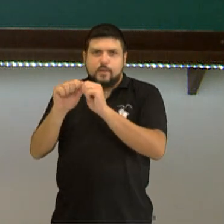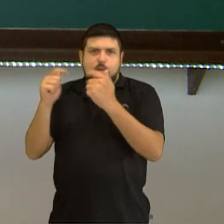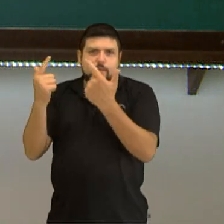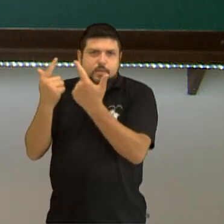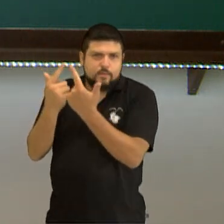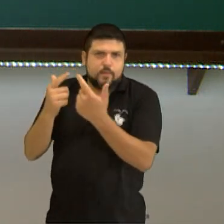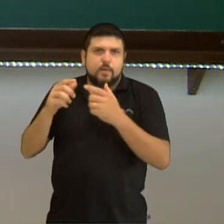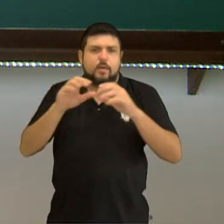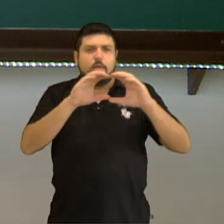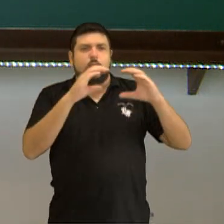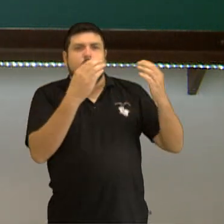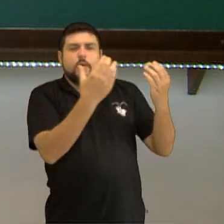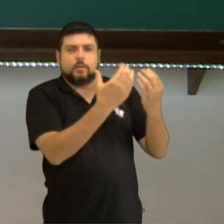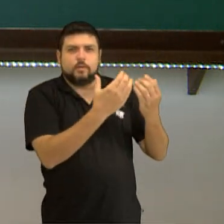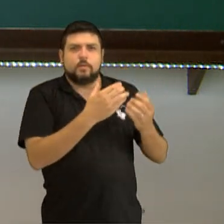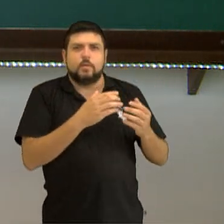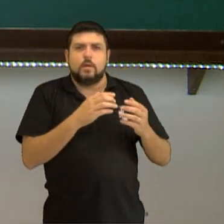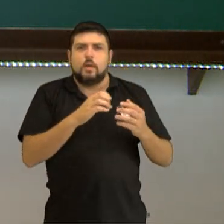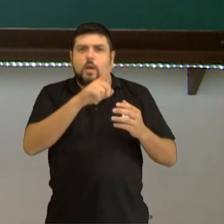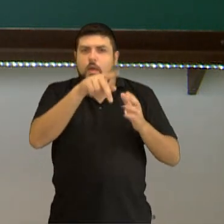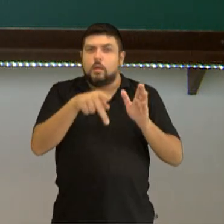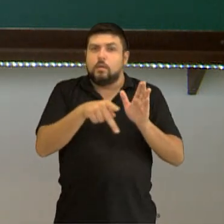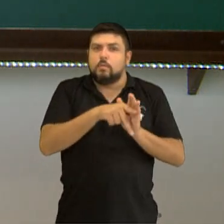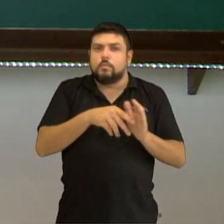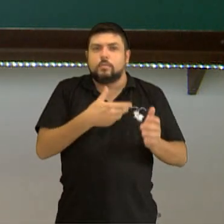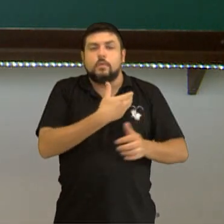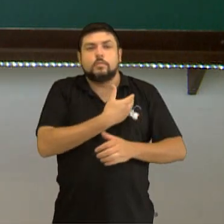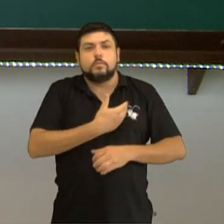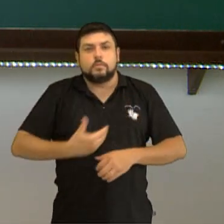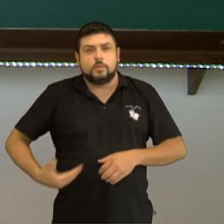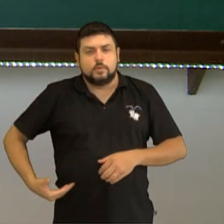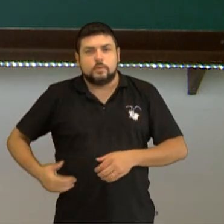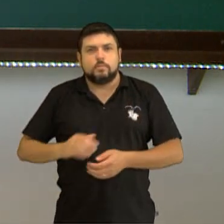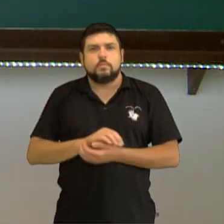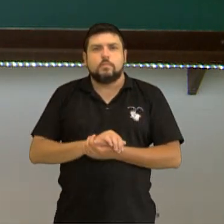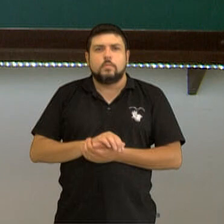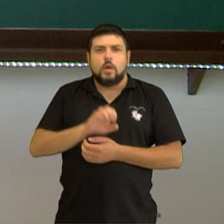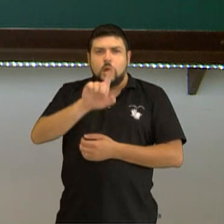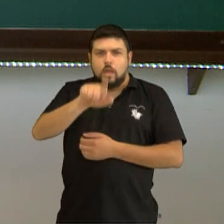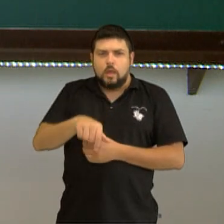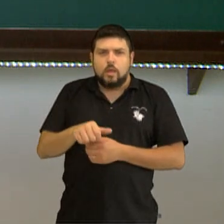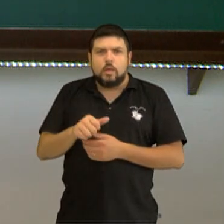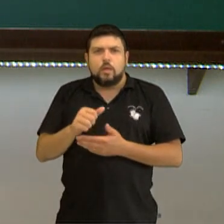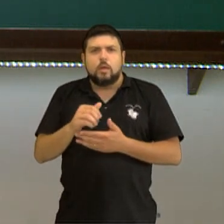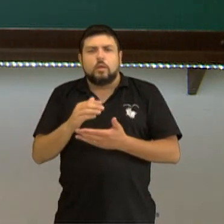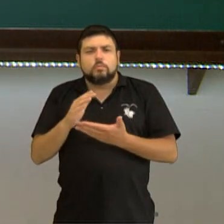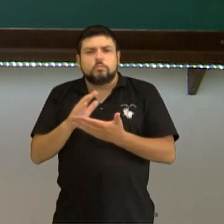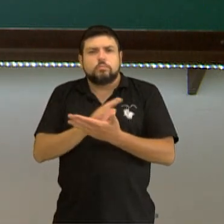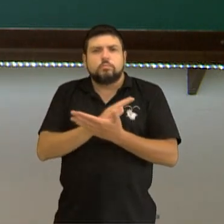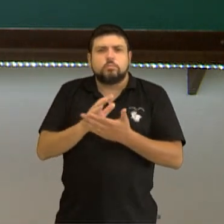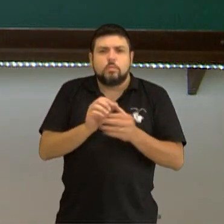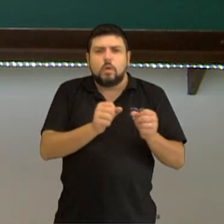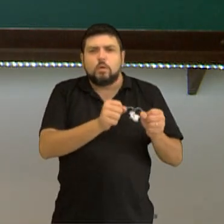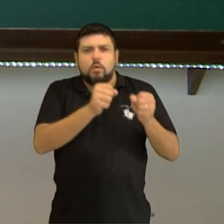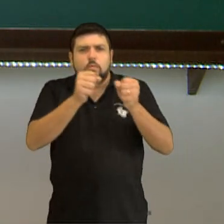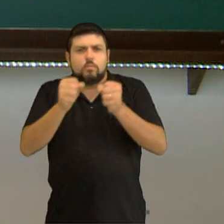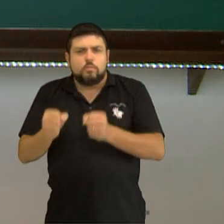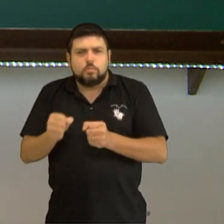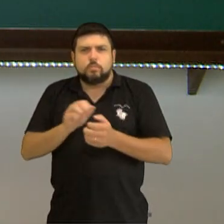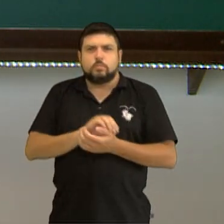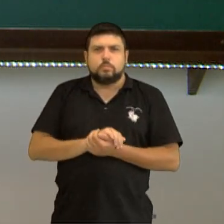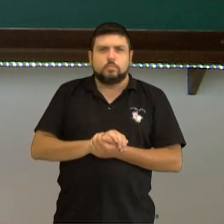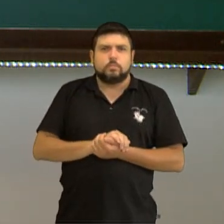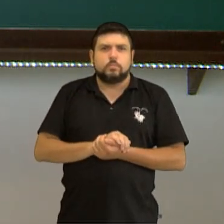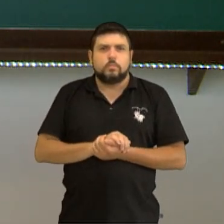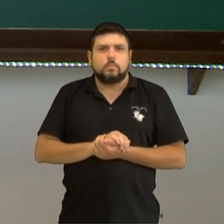o Estado, política do Estado, de uma organização de poderes legislativo, executivo, judiciário,